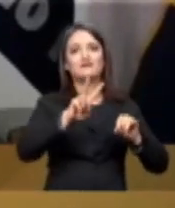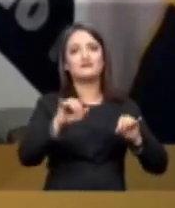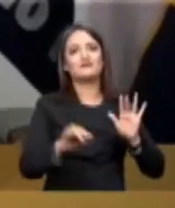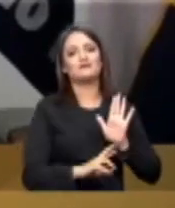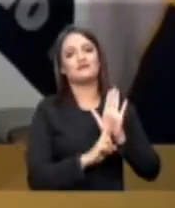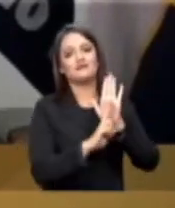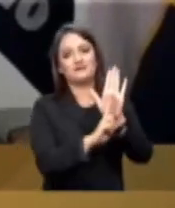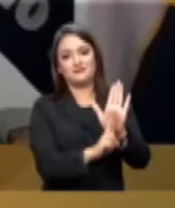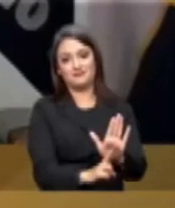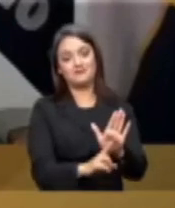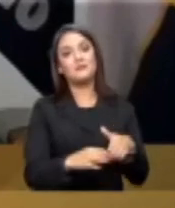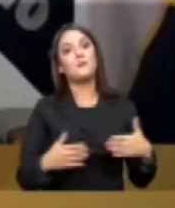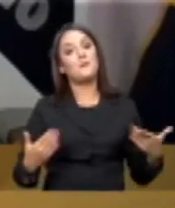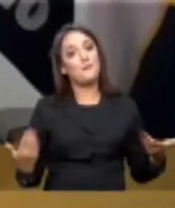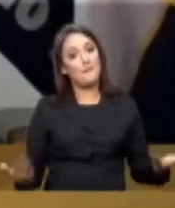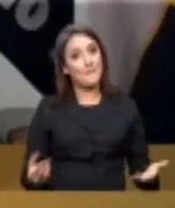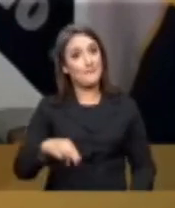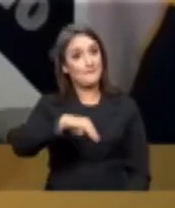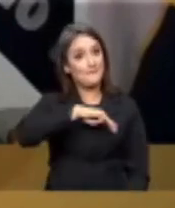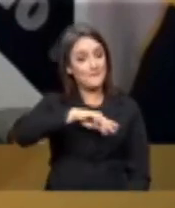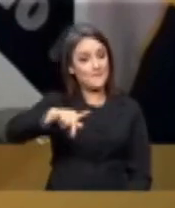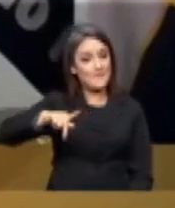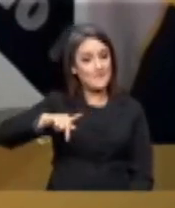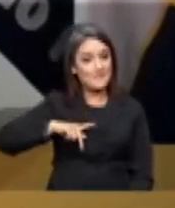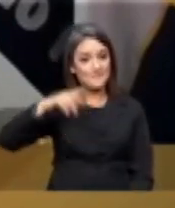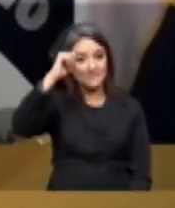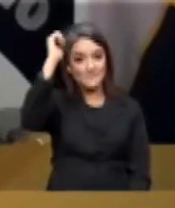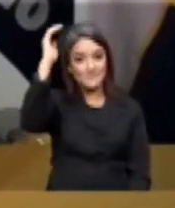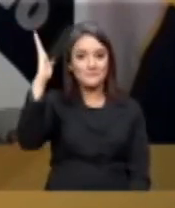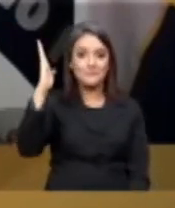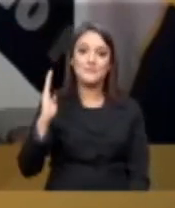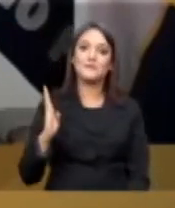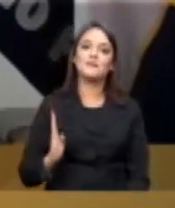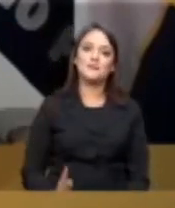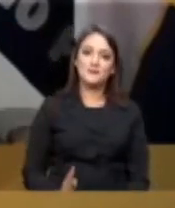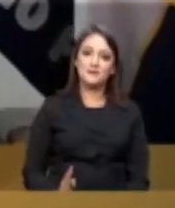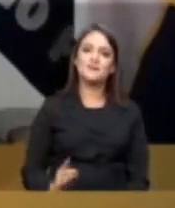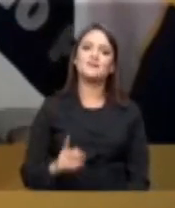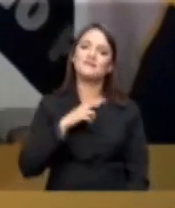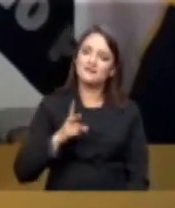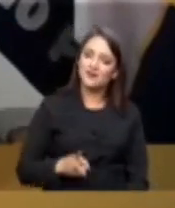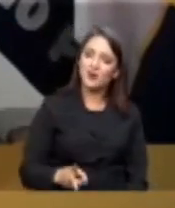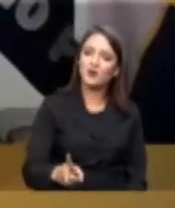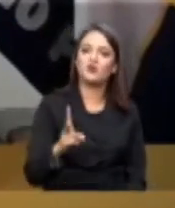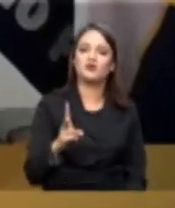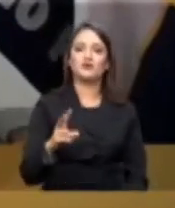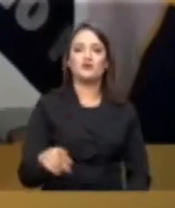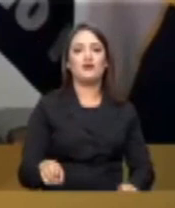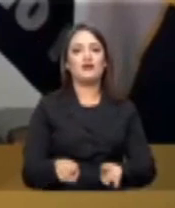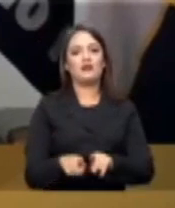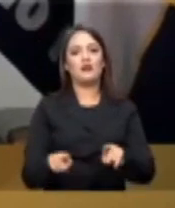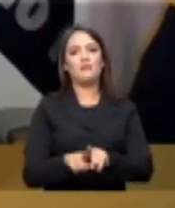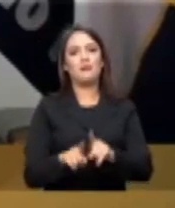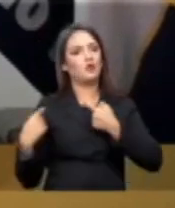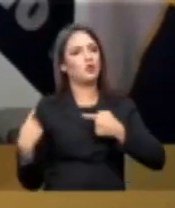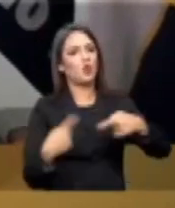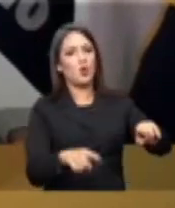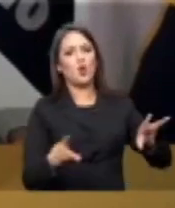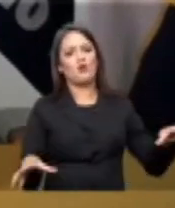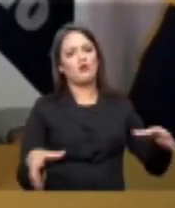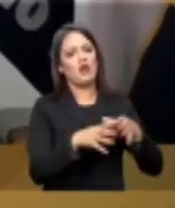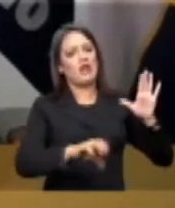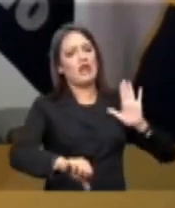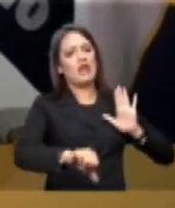legais. É assim que o Ministério Público brasileiro, senhor presidente, prossegue combatendo também o crime organizado,